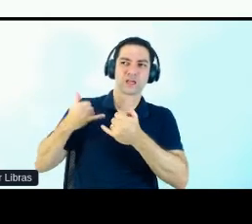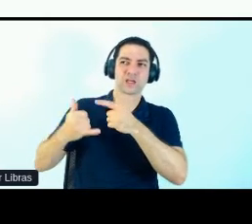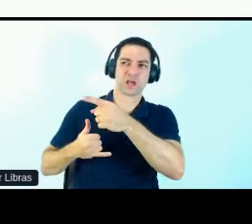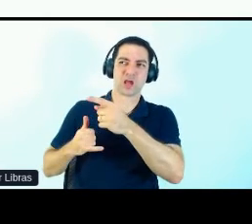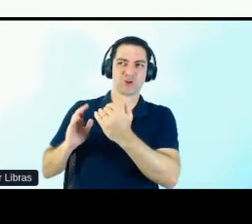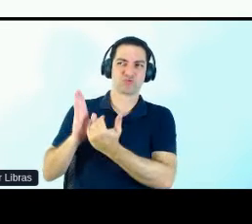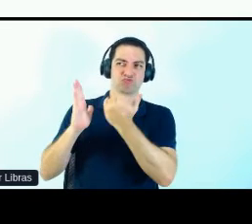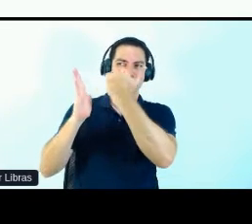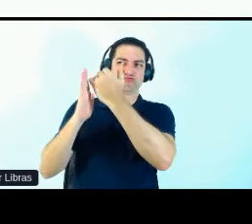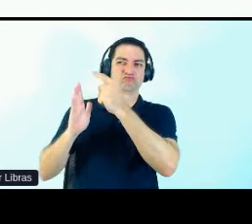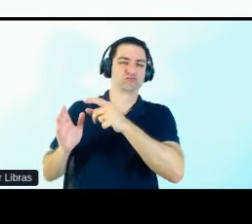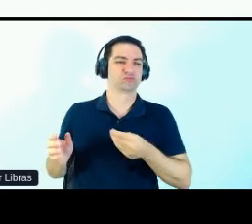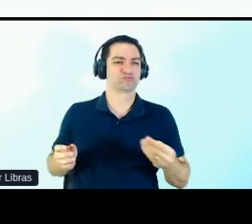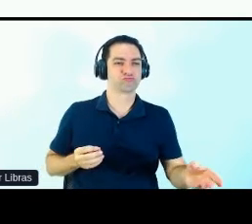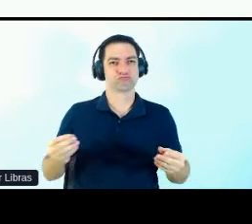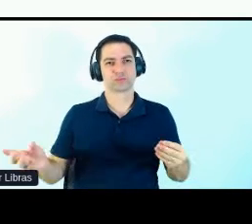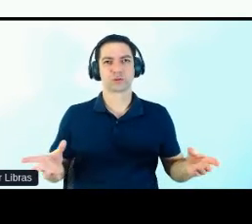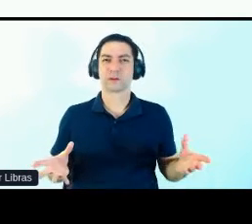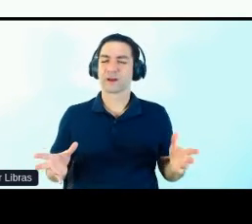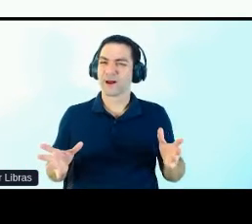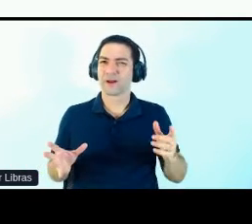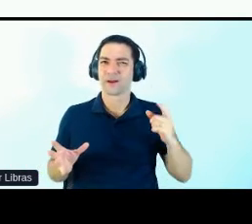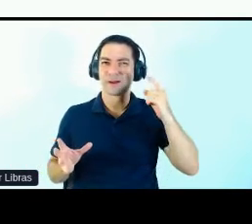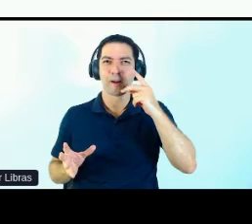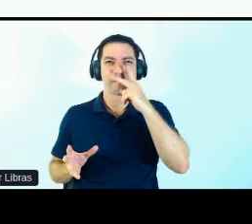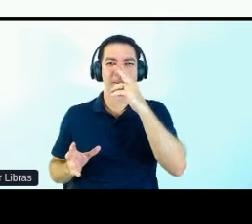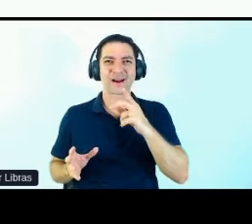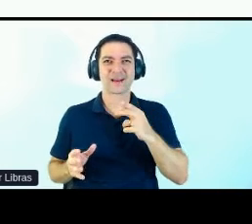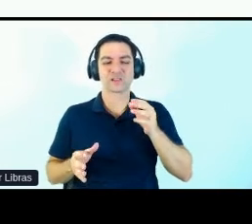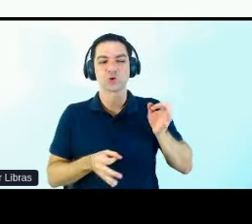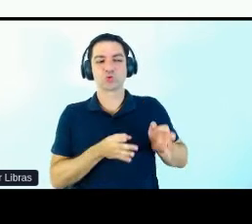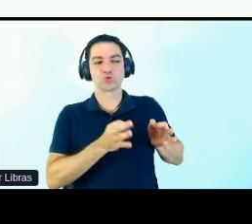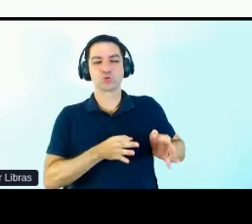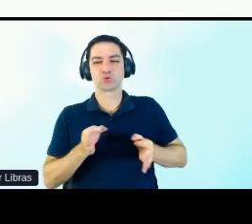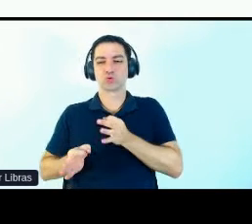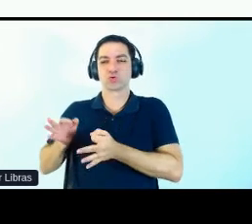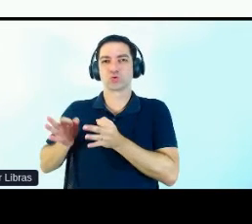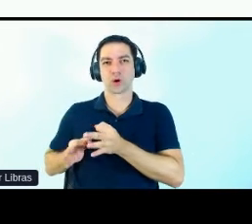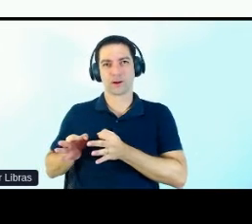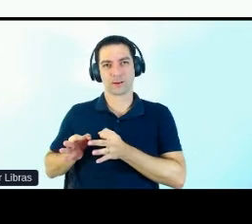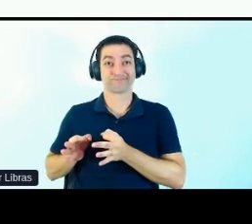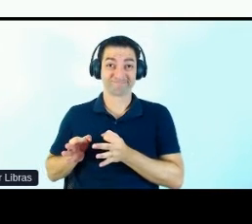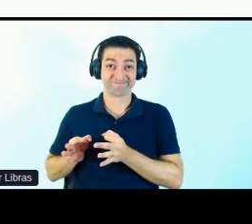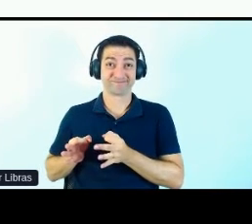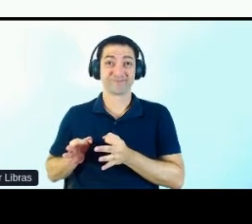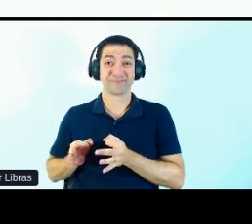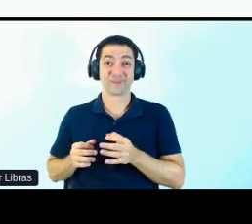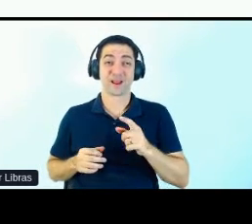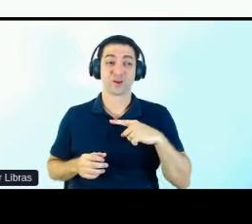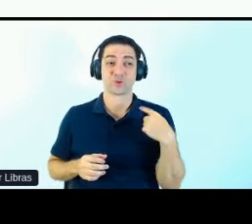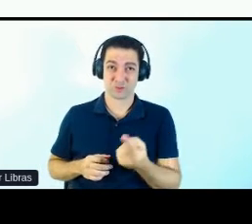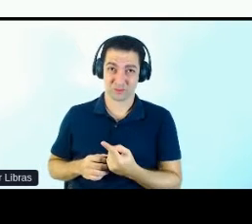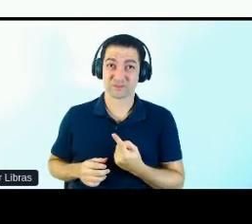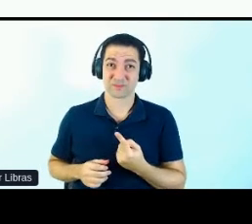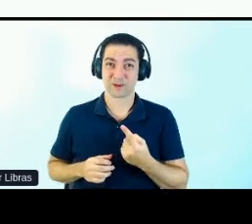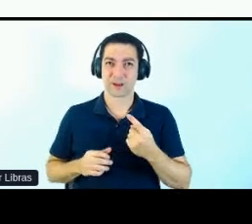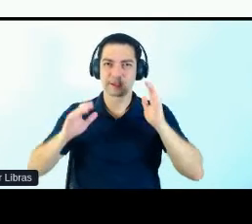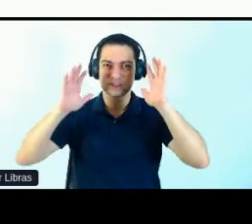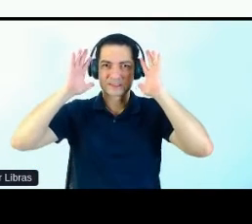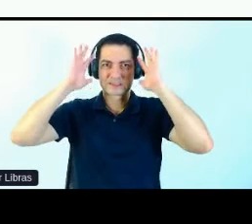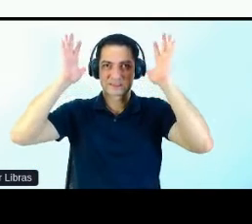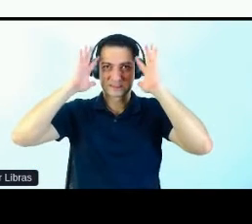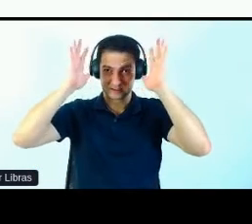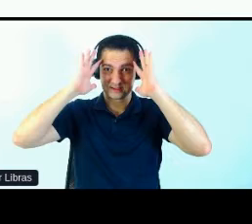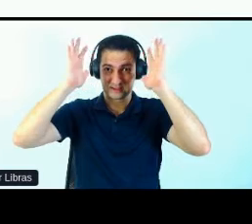trouxe aqui, elas vão realmente enraizando isso no cérebro das crianças. E faz com que as crianças se acostumem